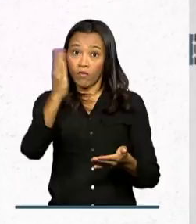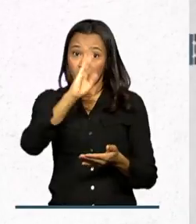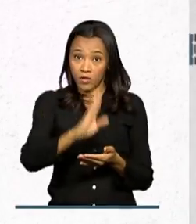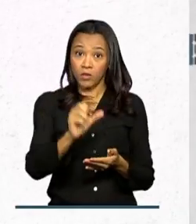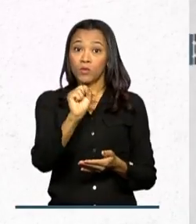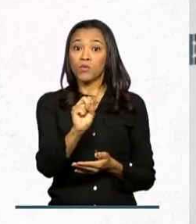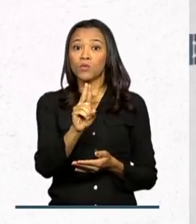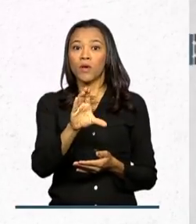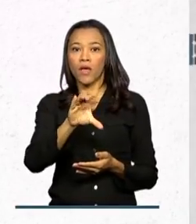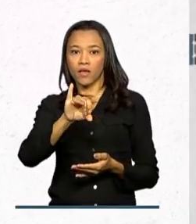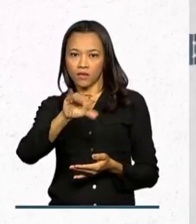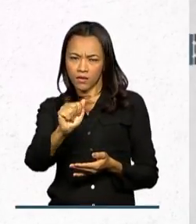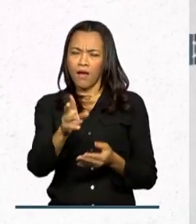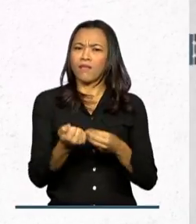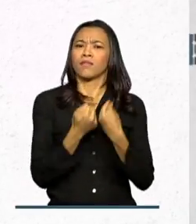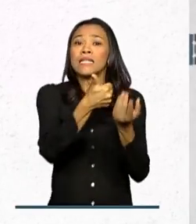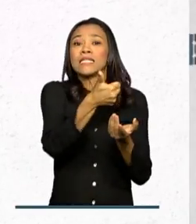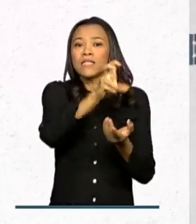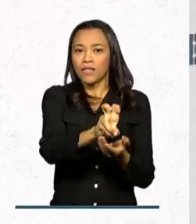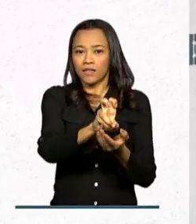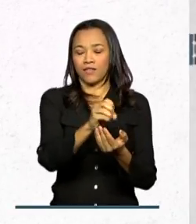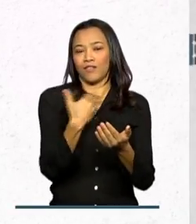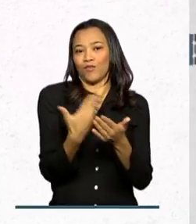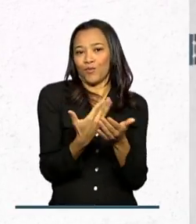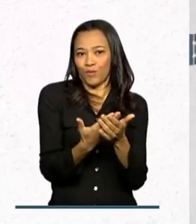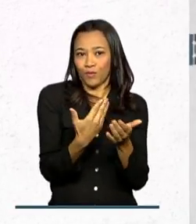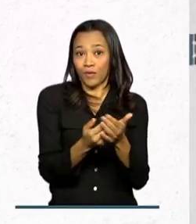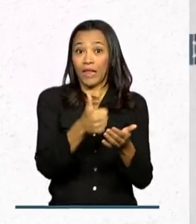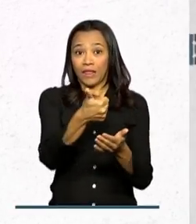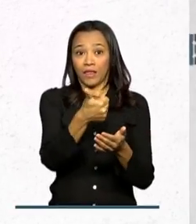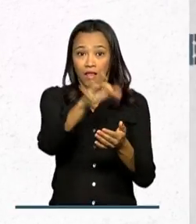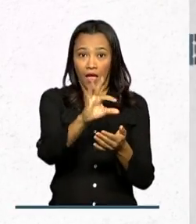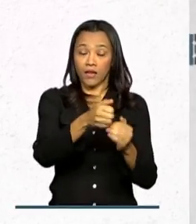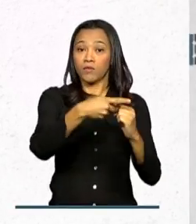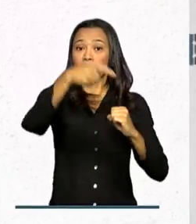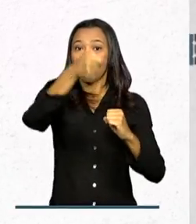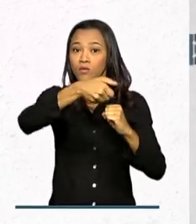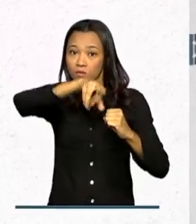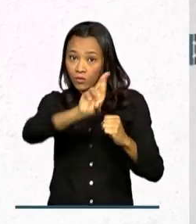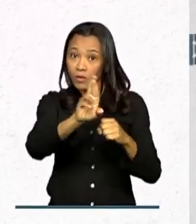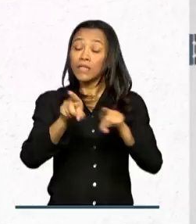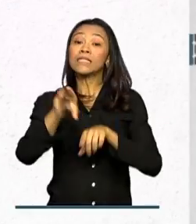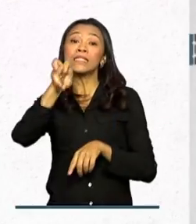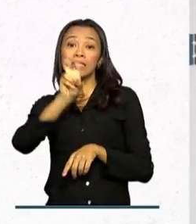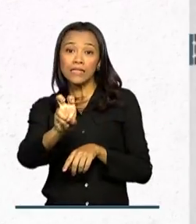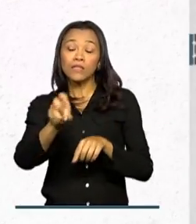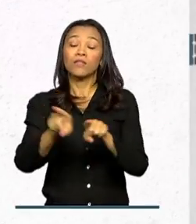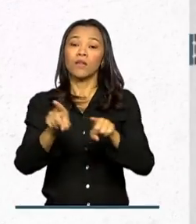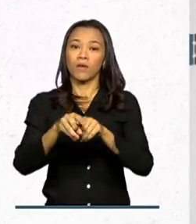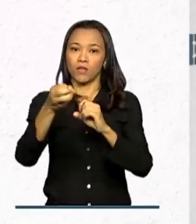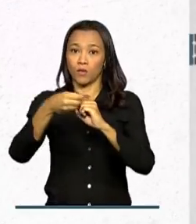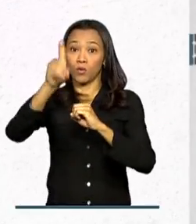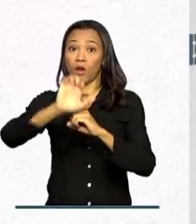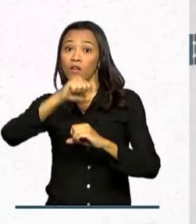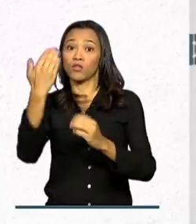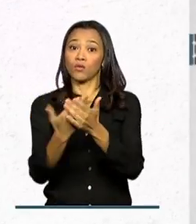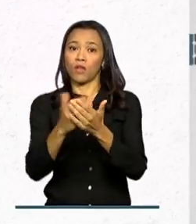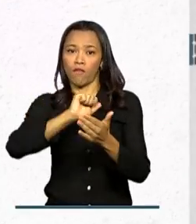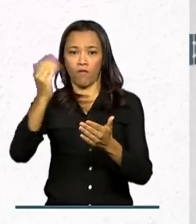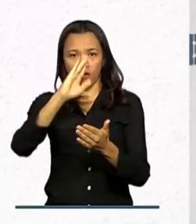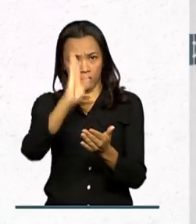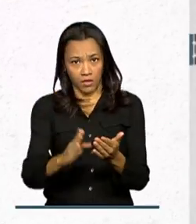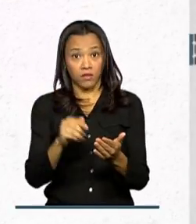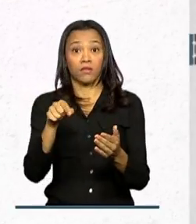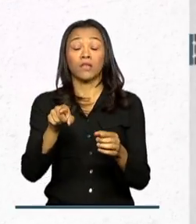Suécia. Serão oferecidas 15 bolsas, 10 na modalidade pós-doutorado e 5 para doutorado sanduíche.